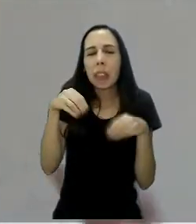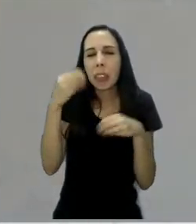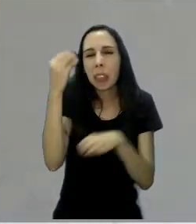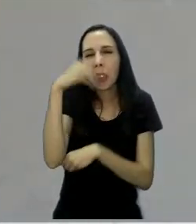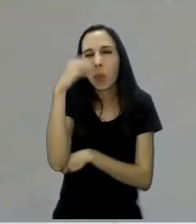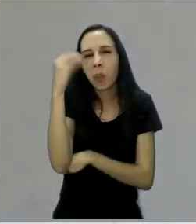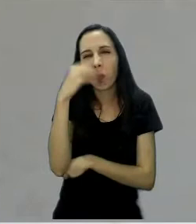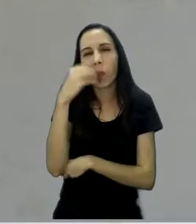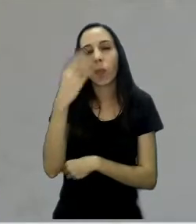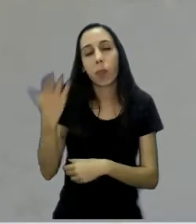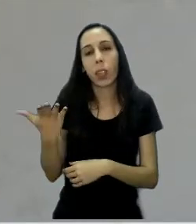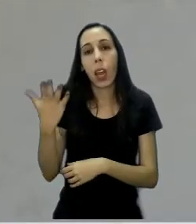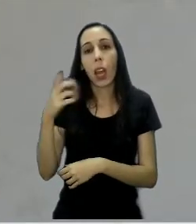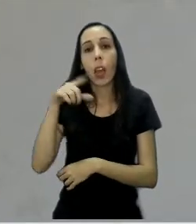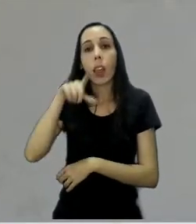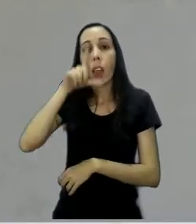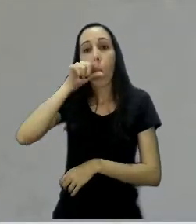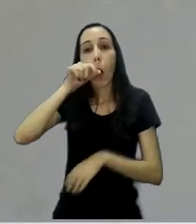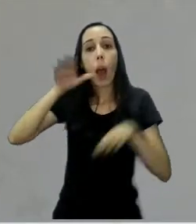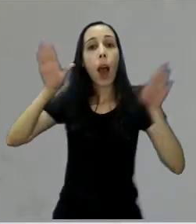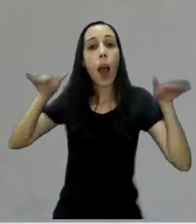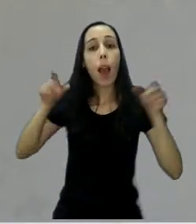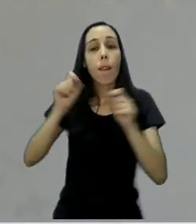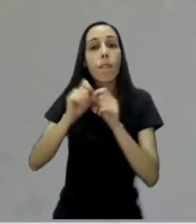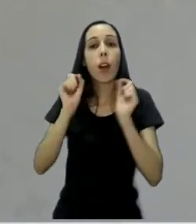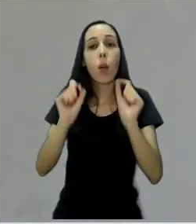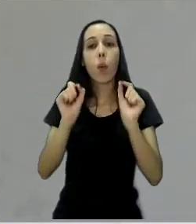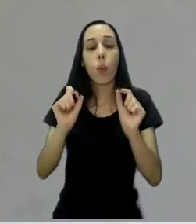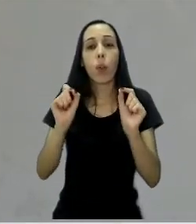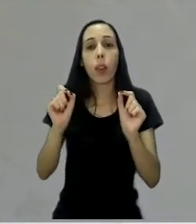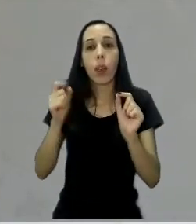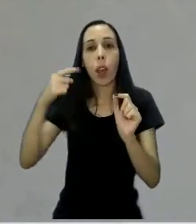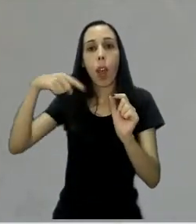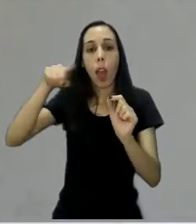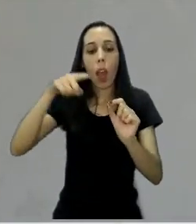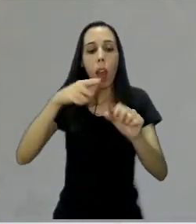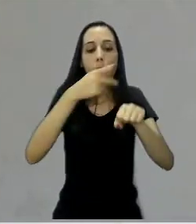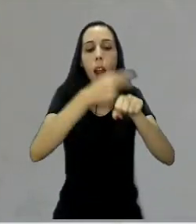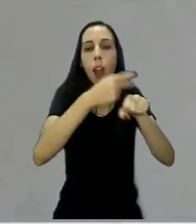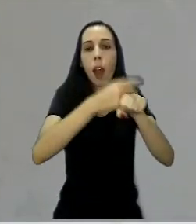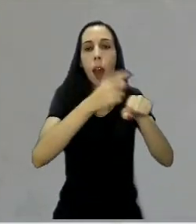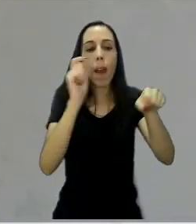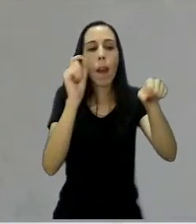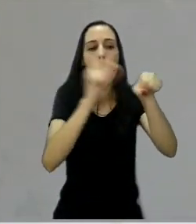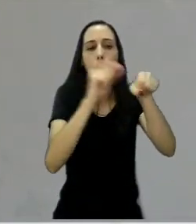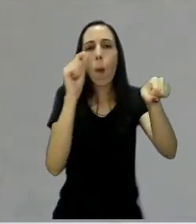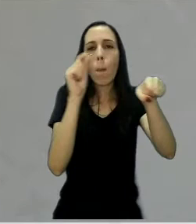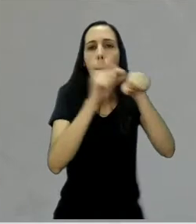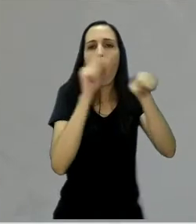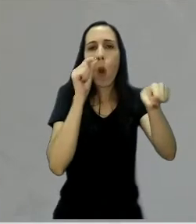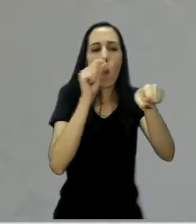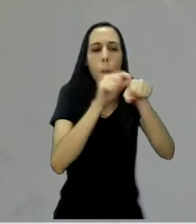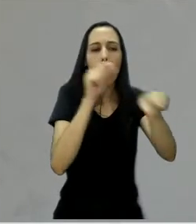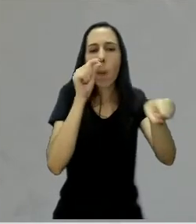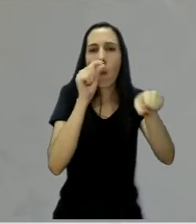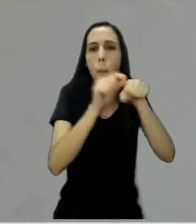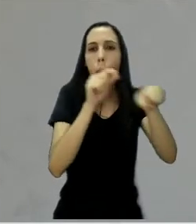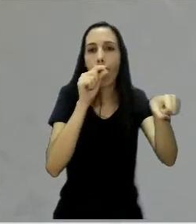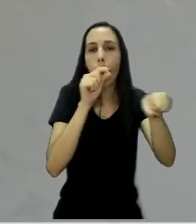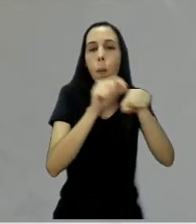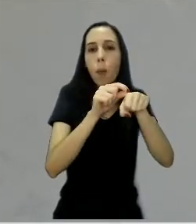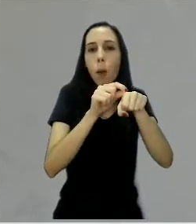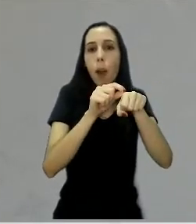ela vai perdendo as forças. Então, o que a águia faz? Ela vai numa rocha e bate